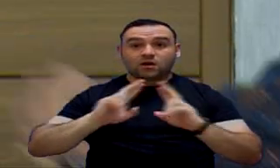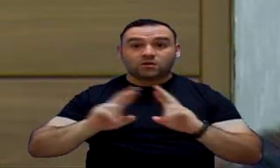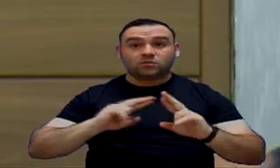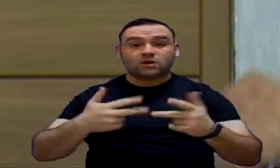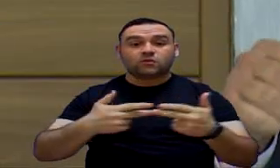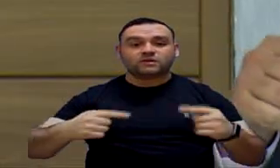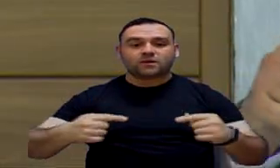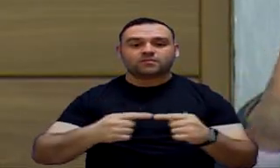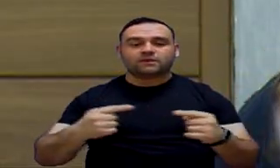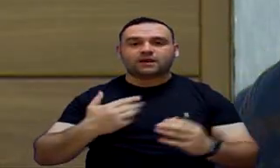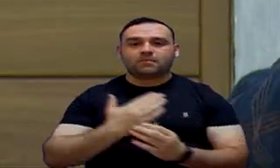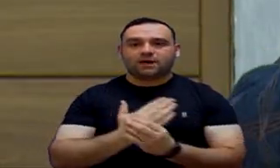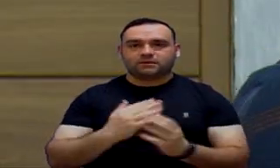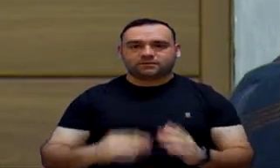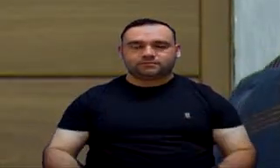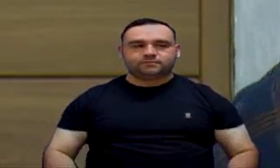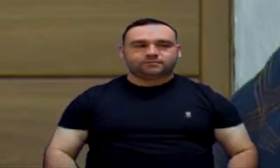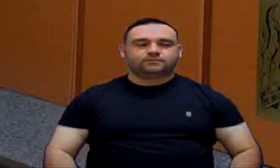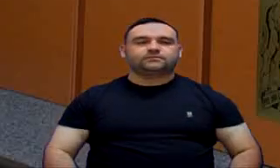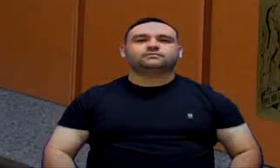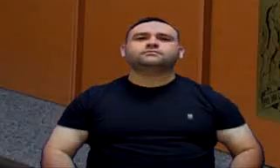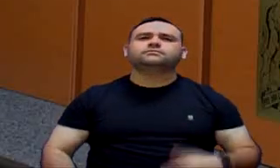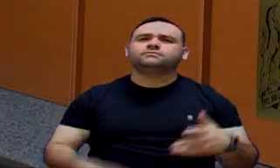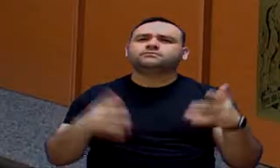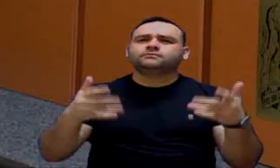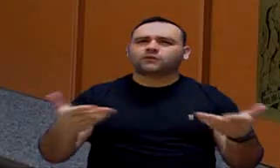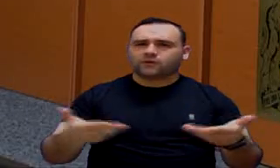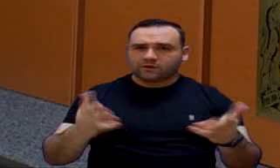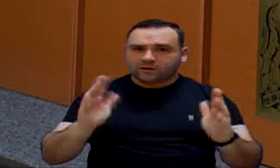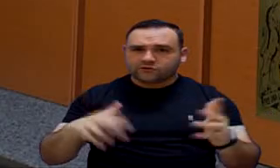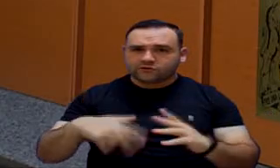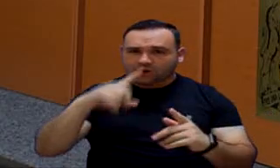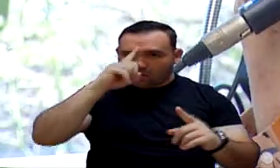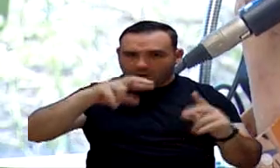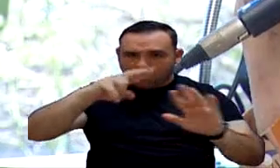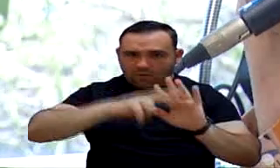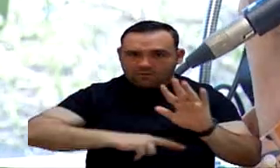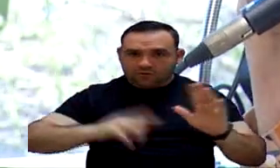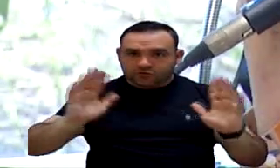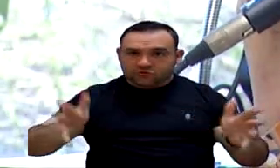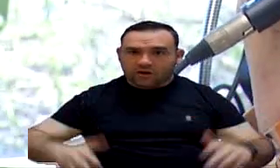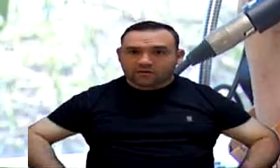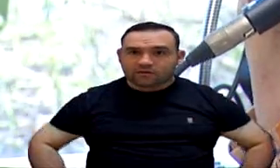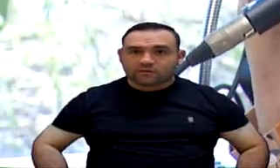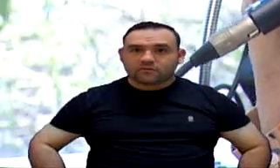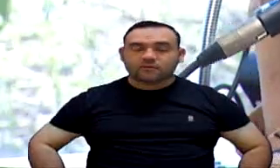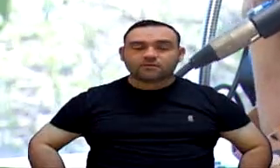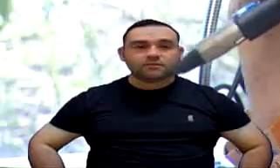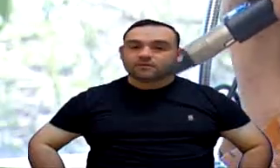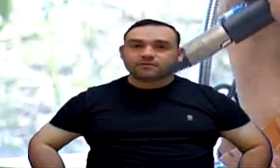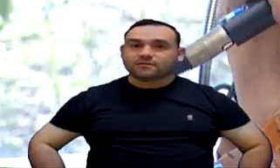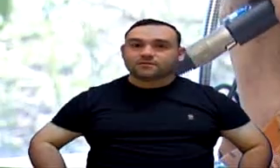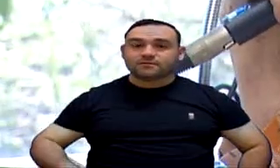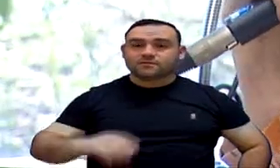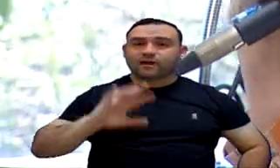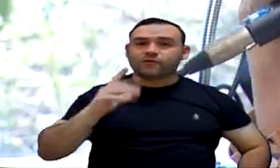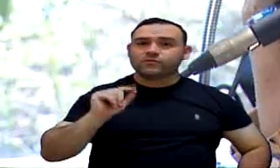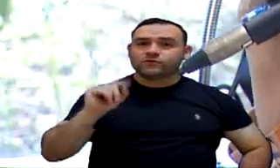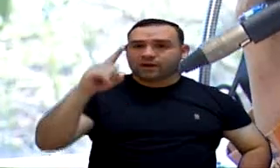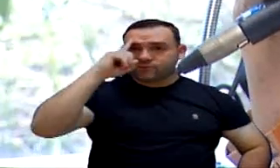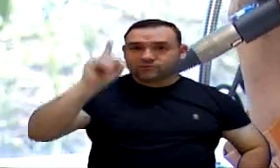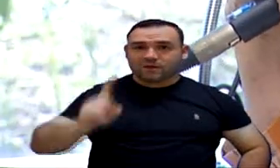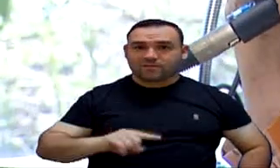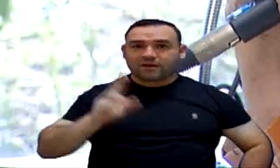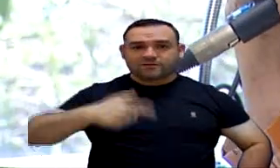que é competente a pasta O senhor chegou agora já está estabelecendo regras aqui nem sabe o que tá acontecendo